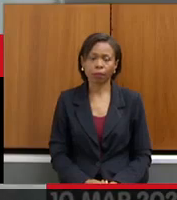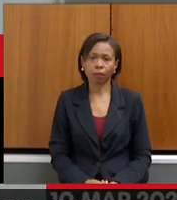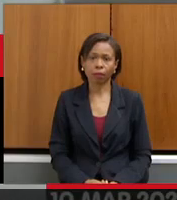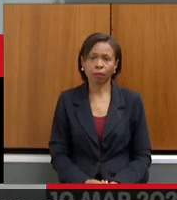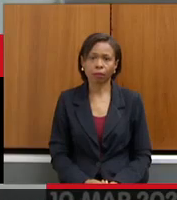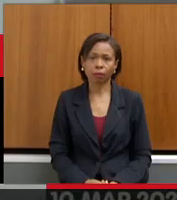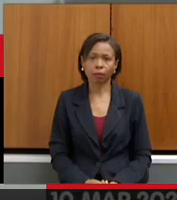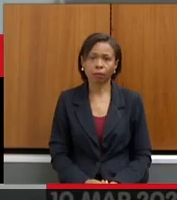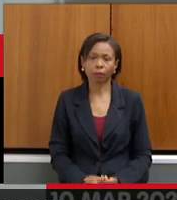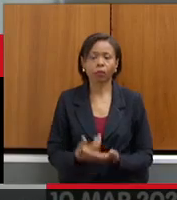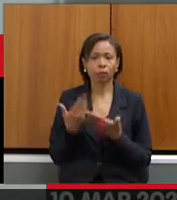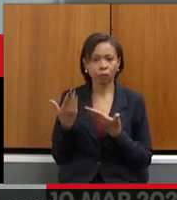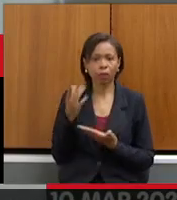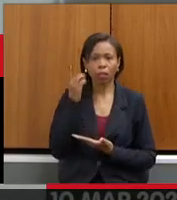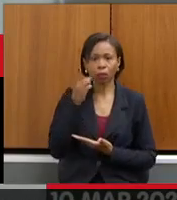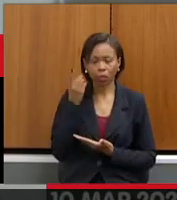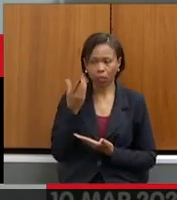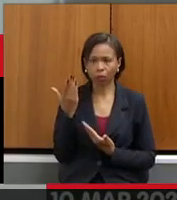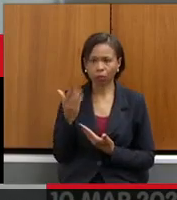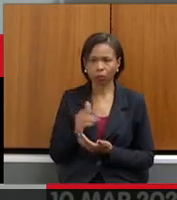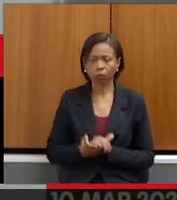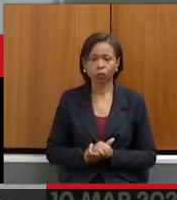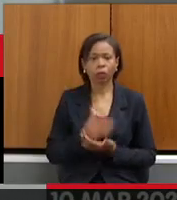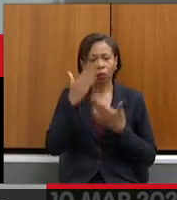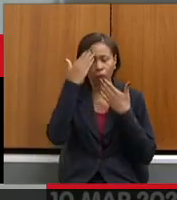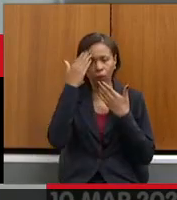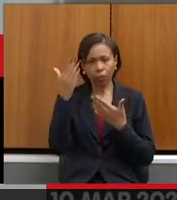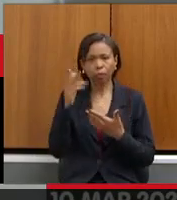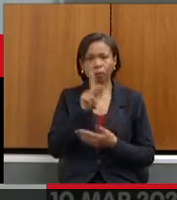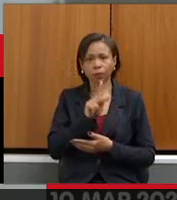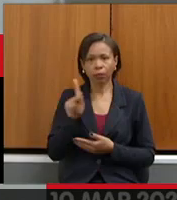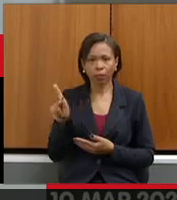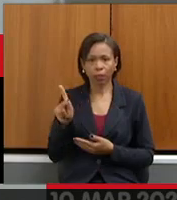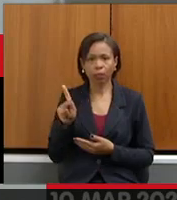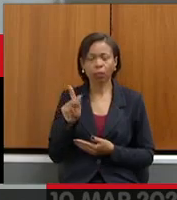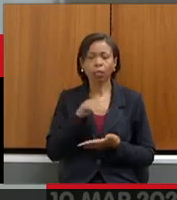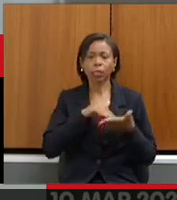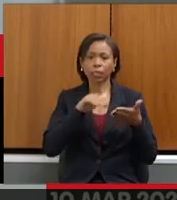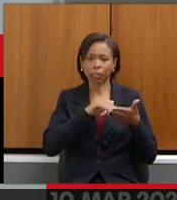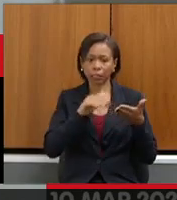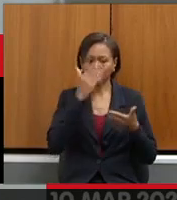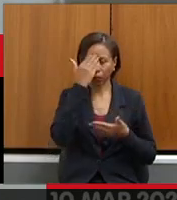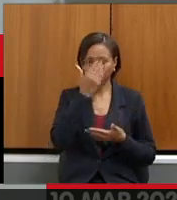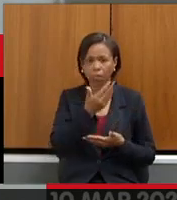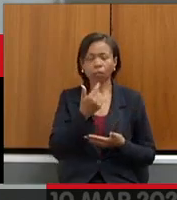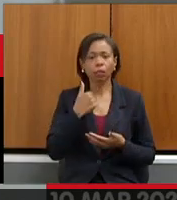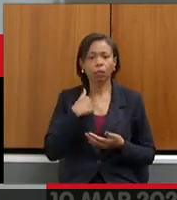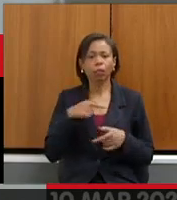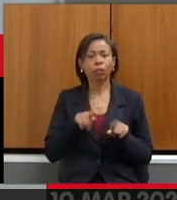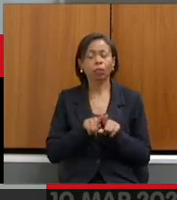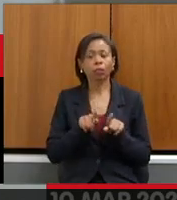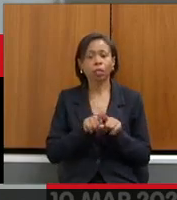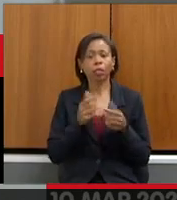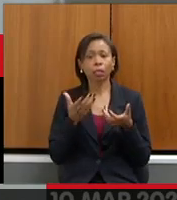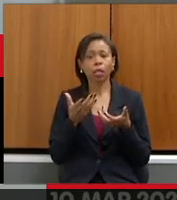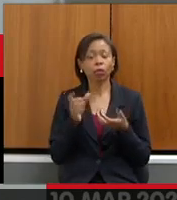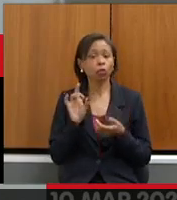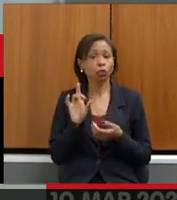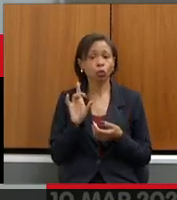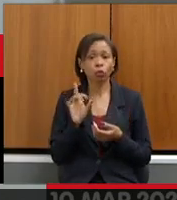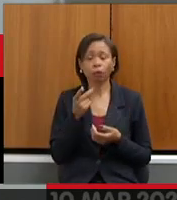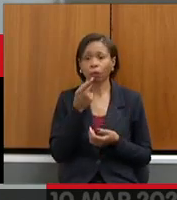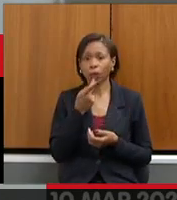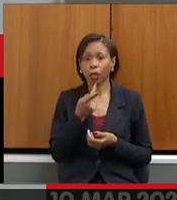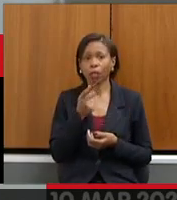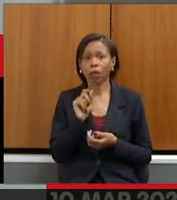só falta Rosângela Reis com a palavra obrigado obrigado secretário e eu gostaria só de deixar aqui